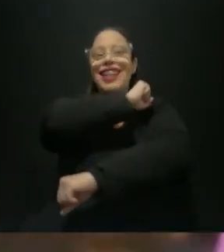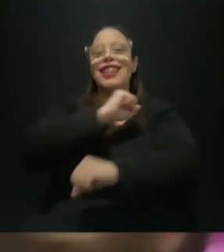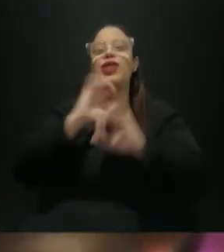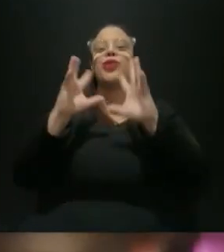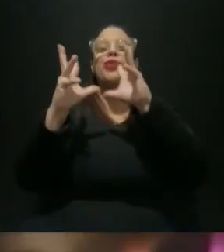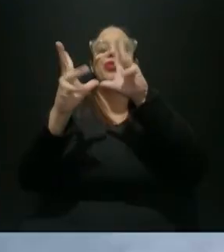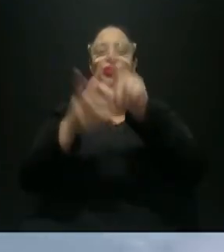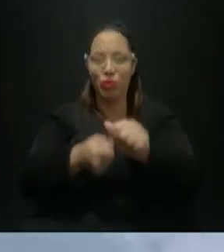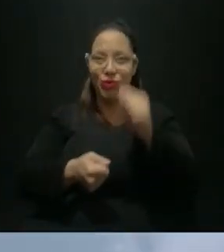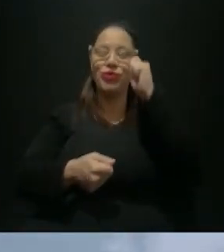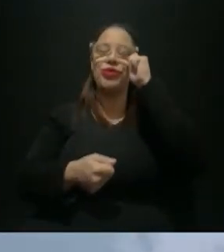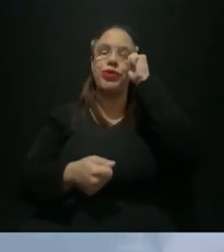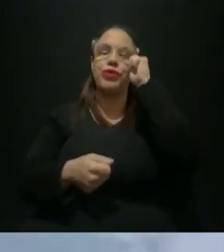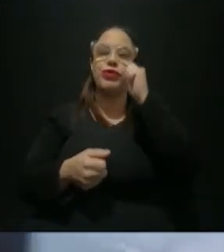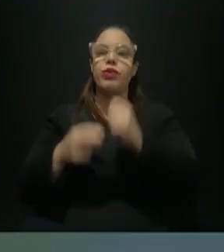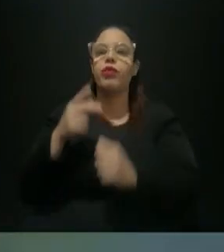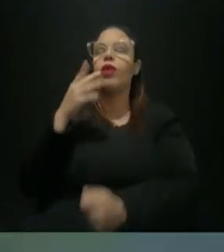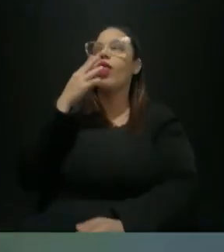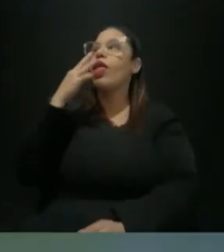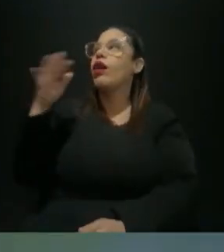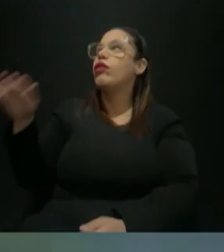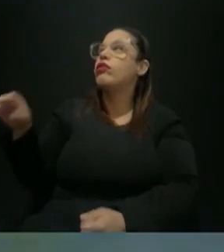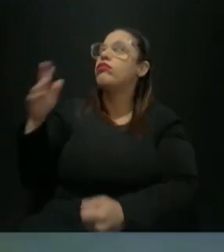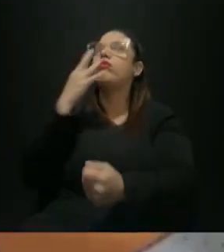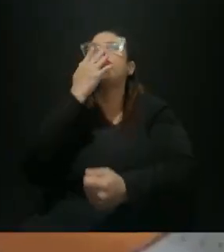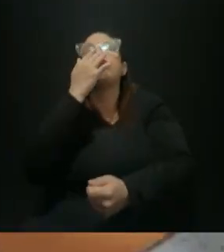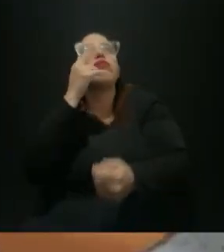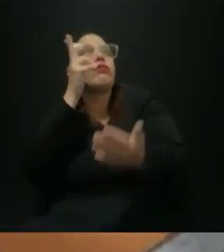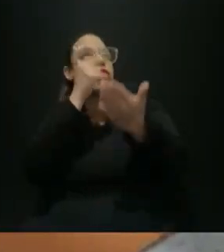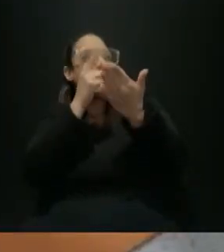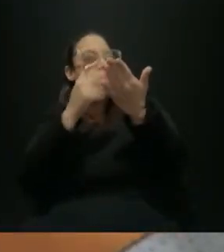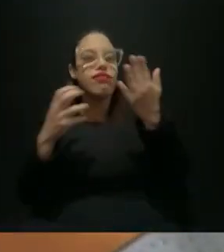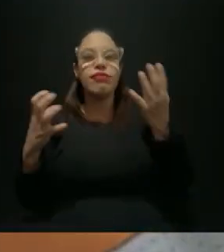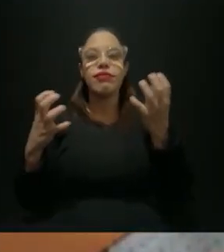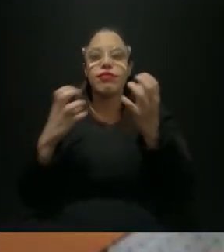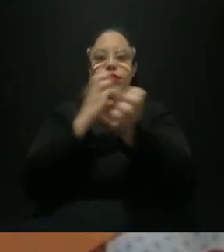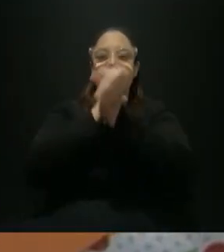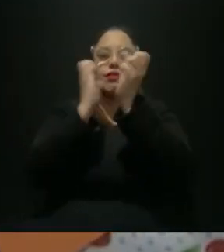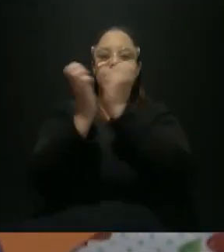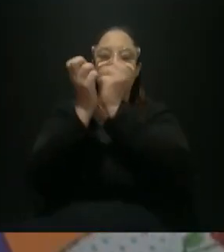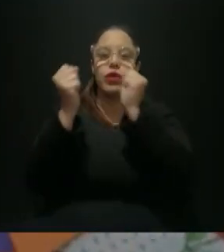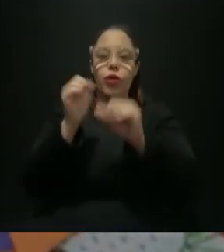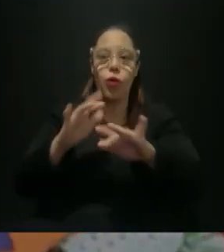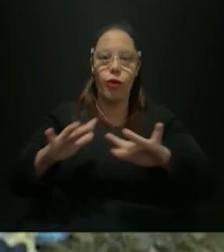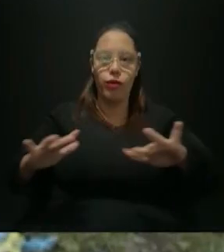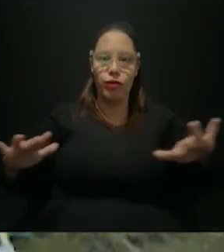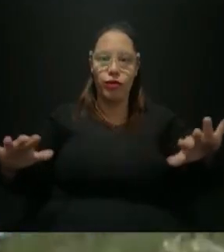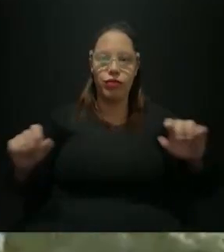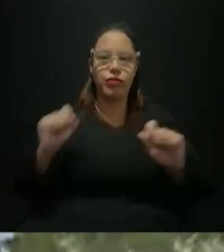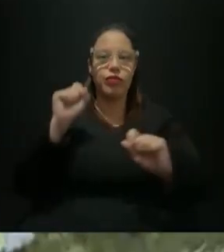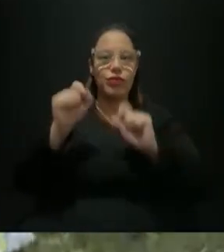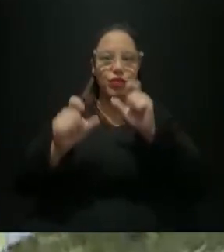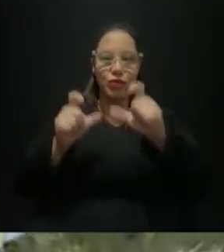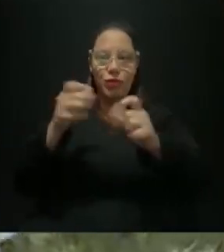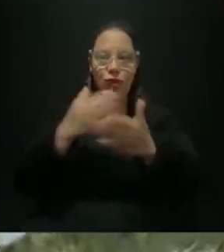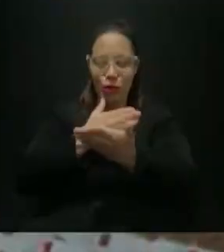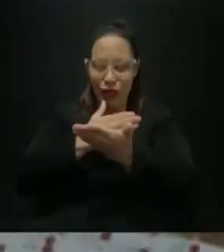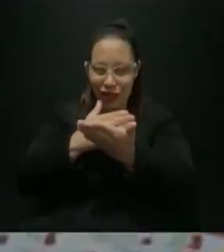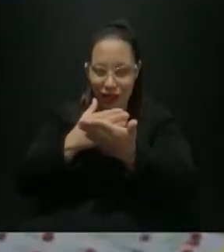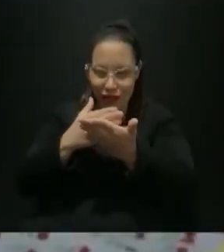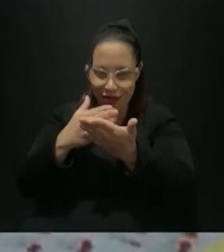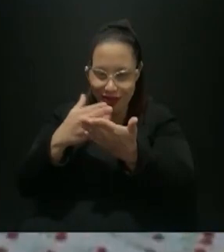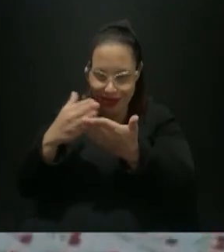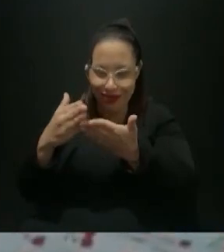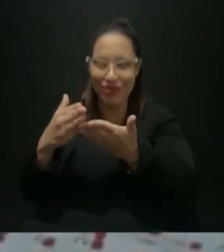As folhas e as tintas, os sentidos e o sol. Cada passo do começo